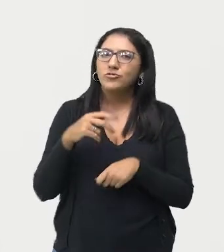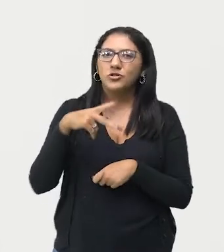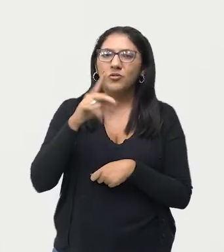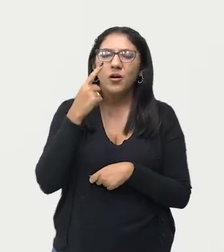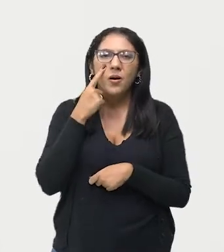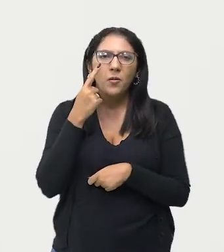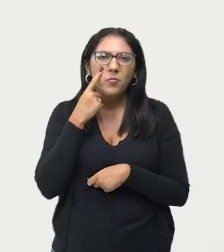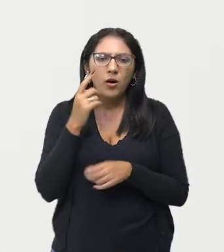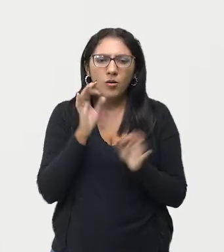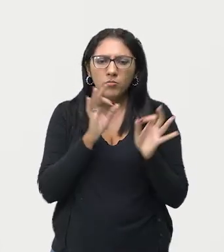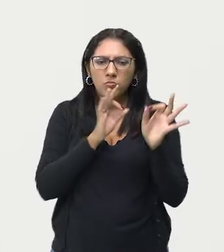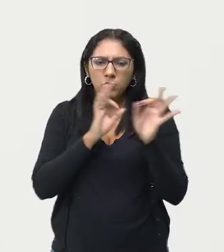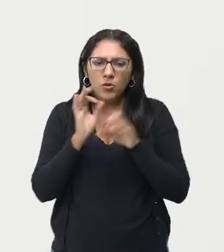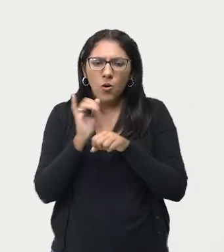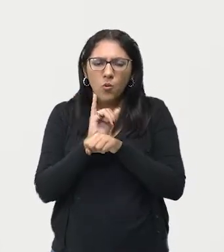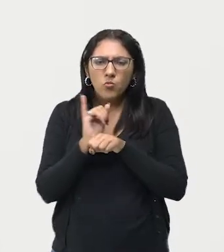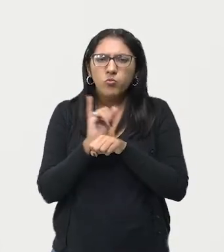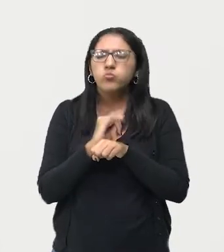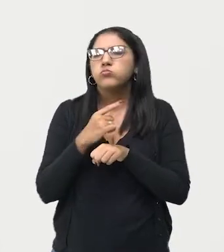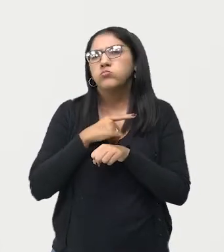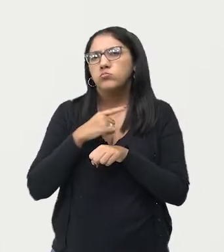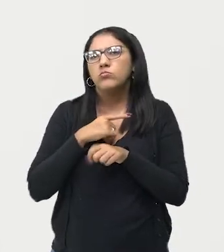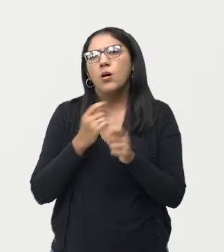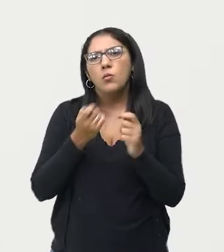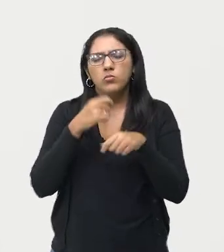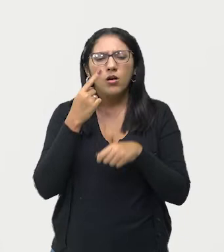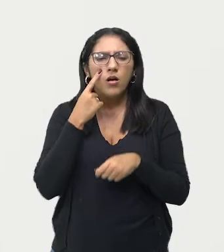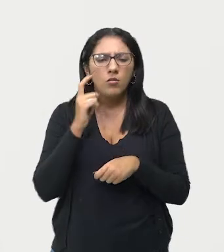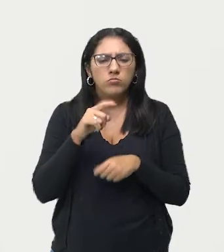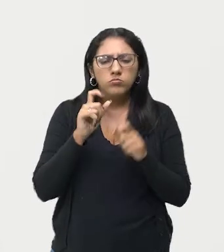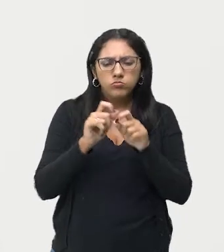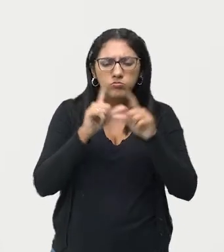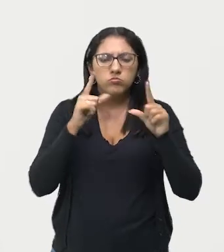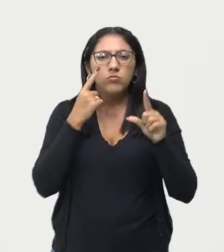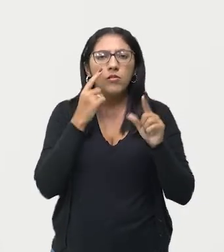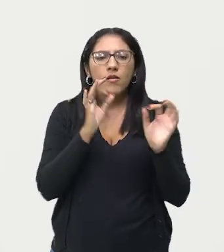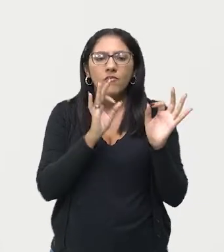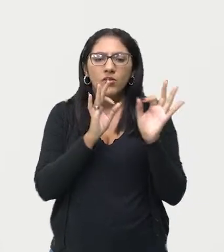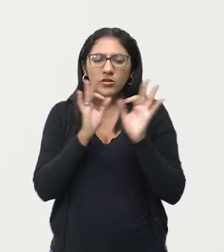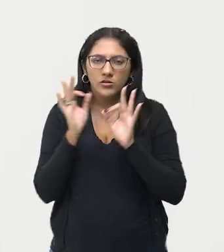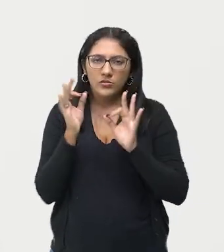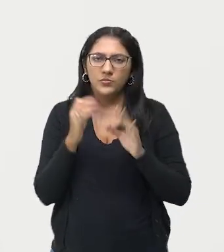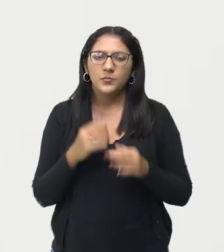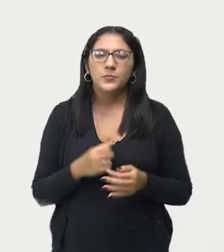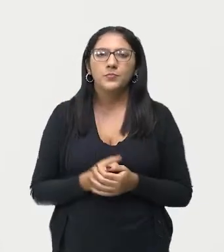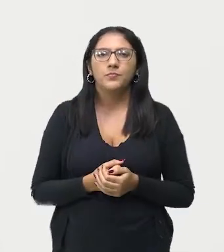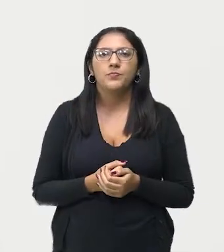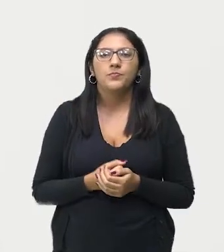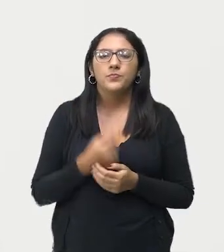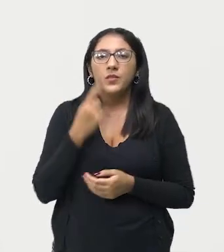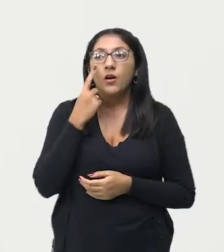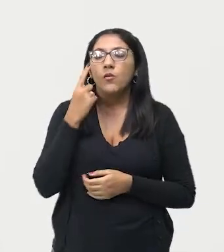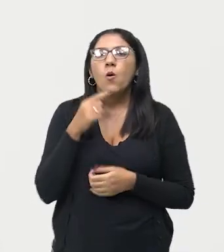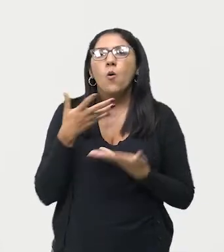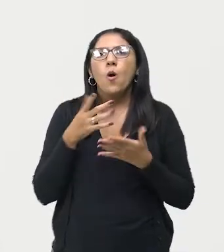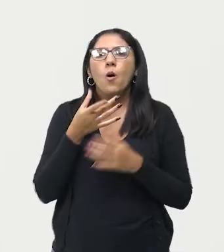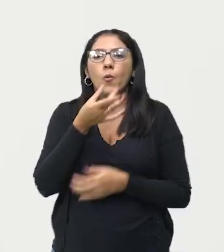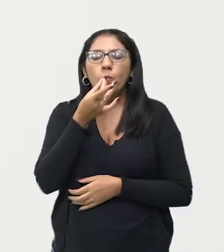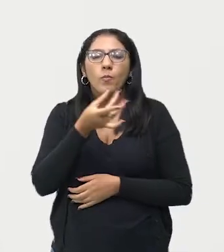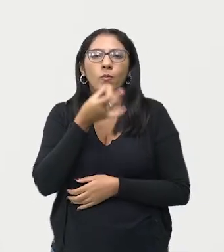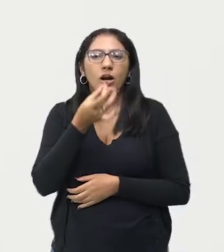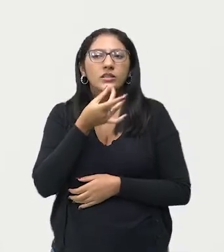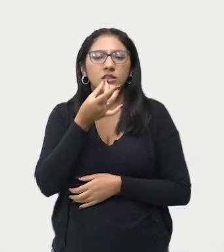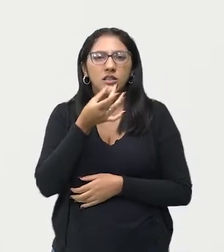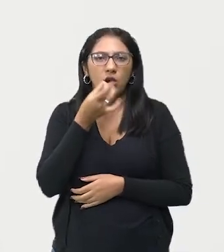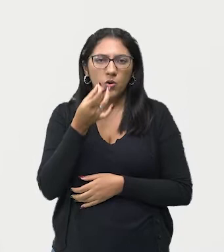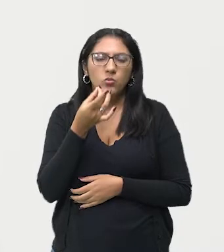isso de novo, que esteja gravado ali, tá bom? E qual é a opinião do autor desse texto sobre isso, já que